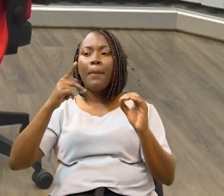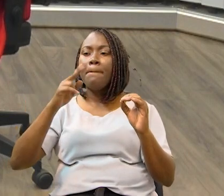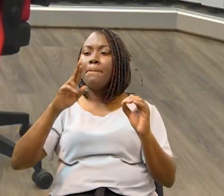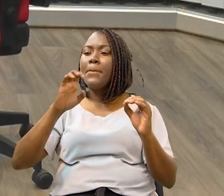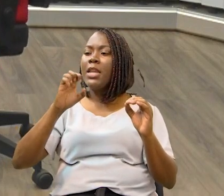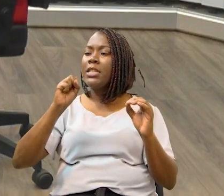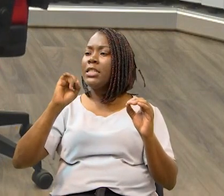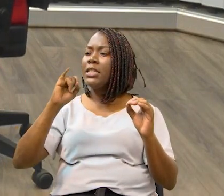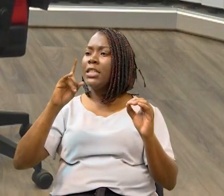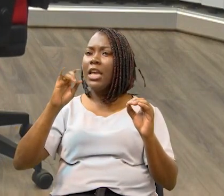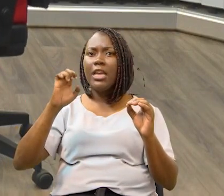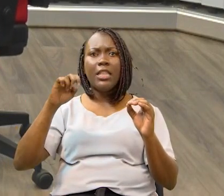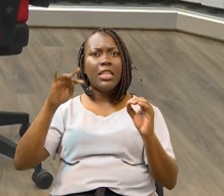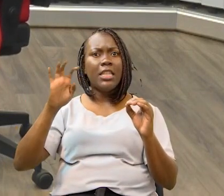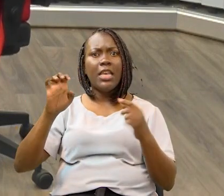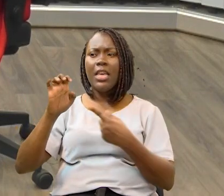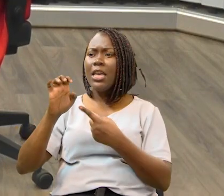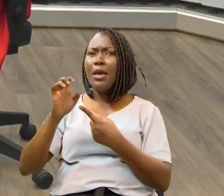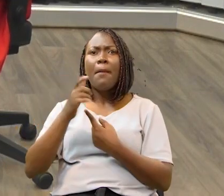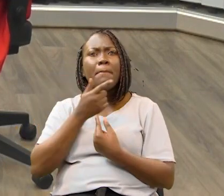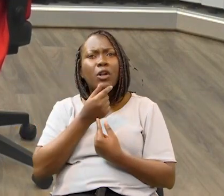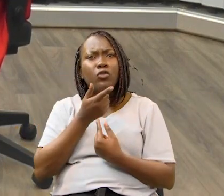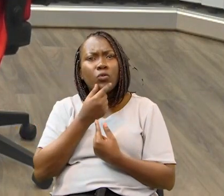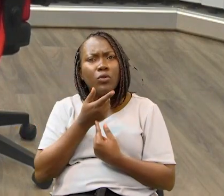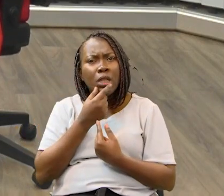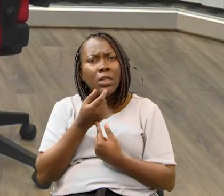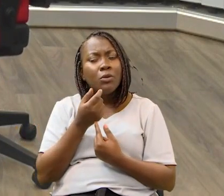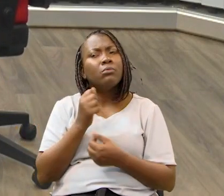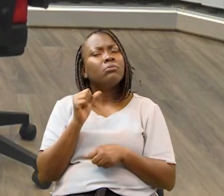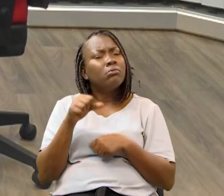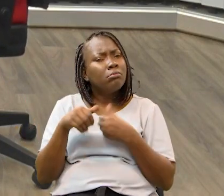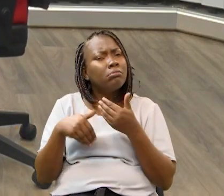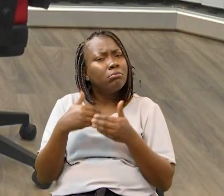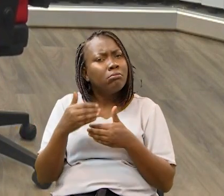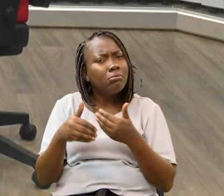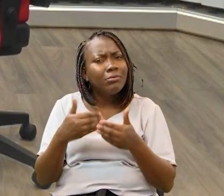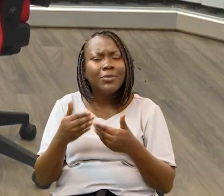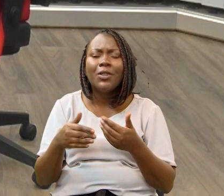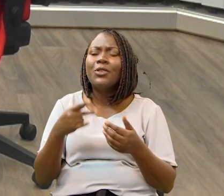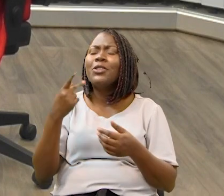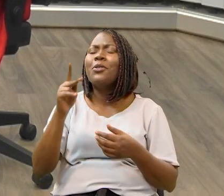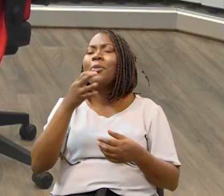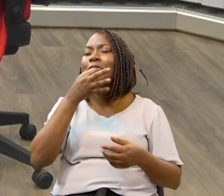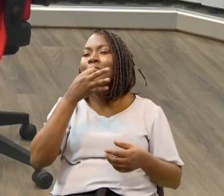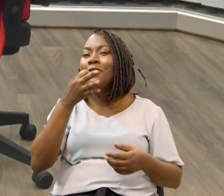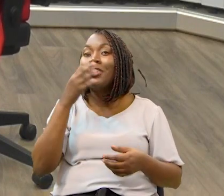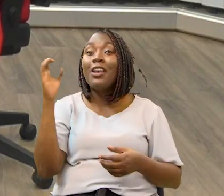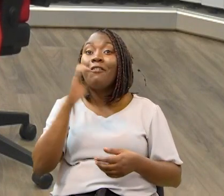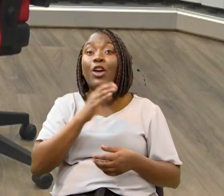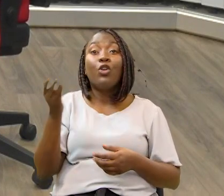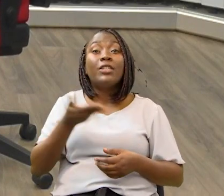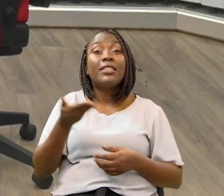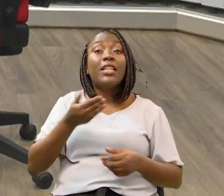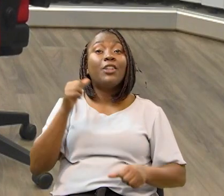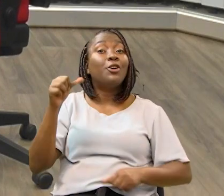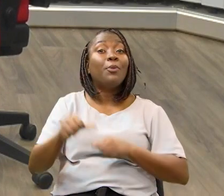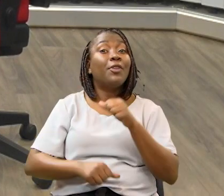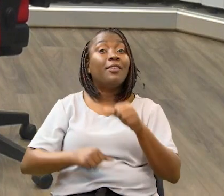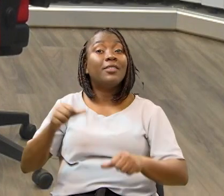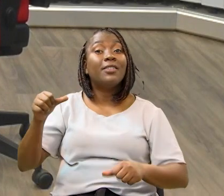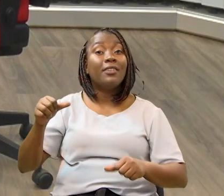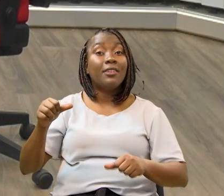são masculinos, né? E isso tem mudado. No seu ponto de vista, a velocidade dessa